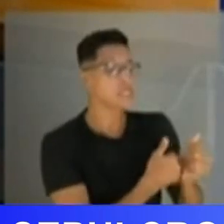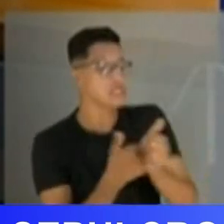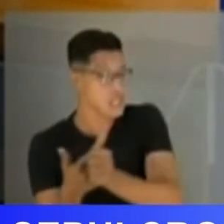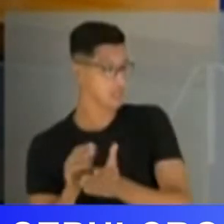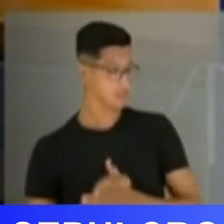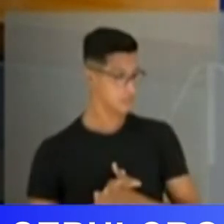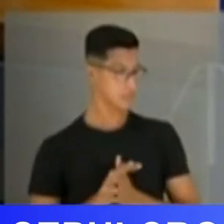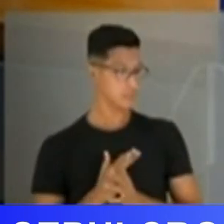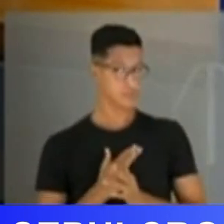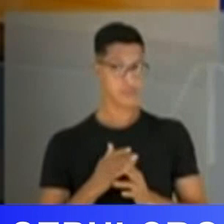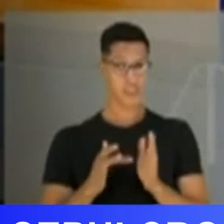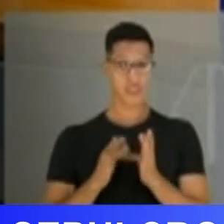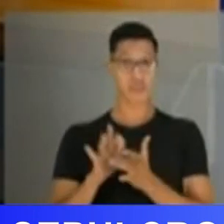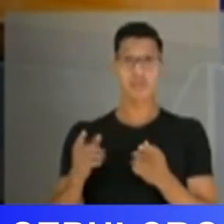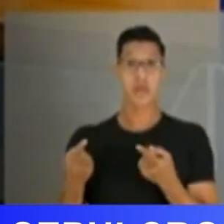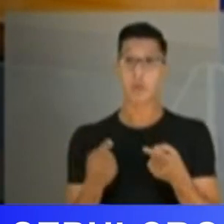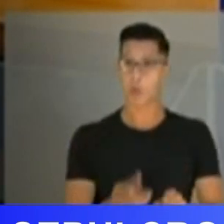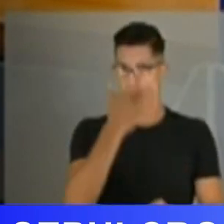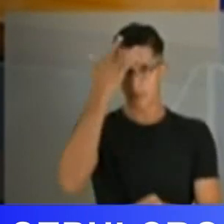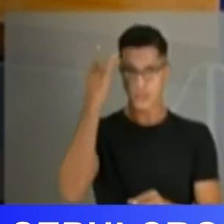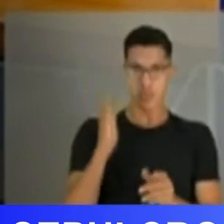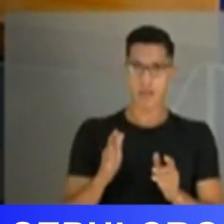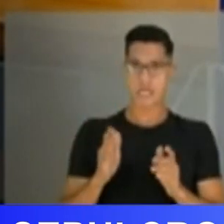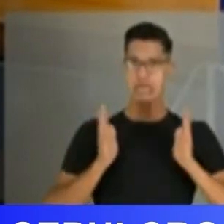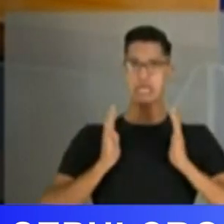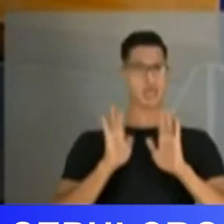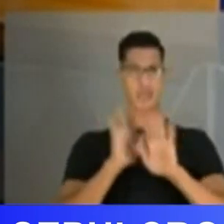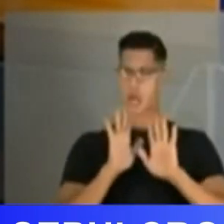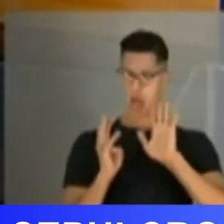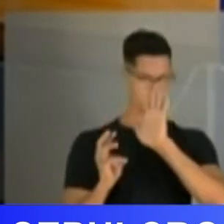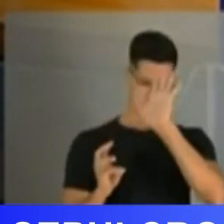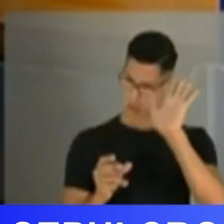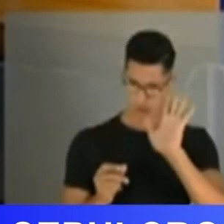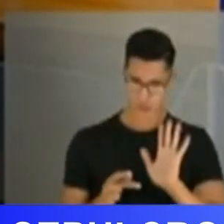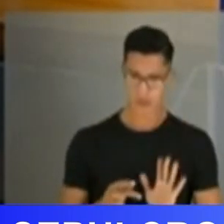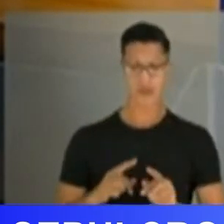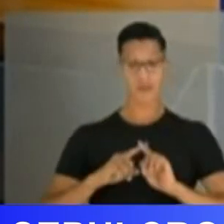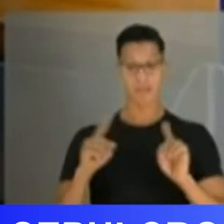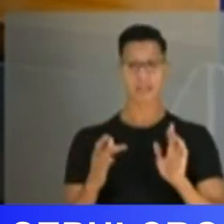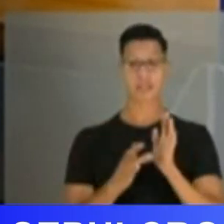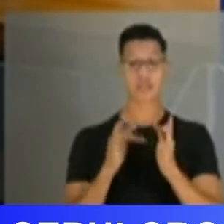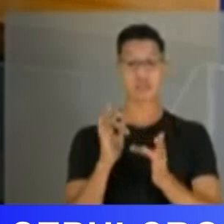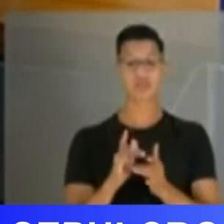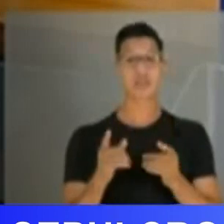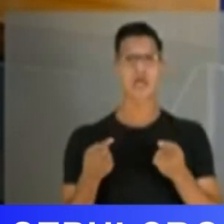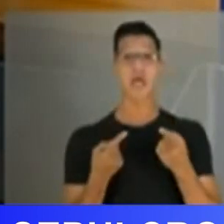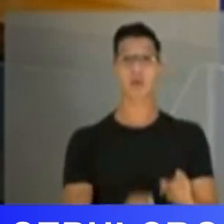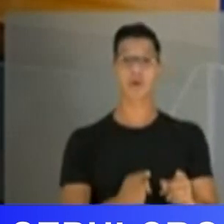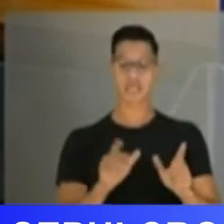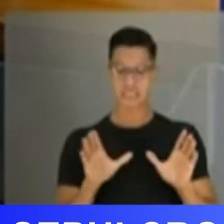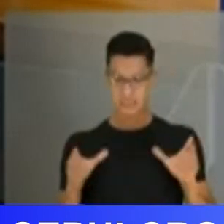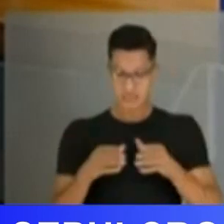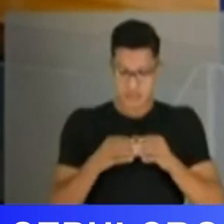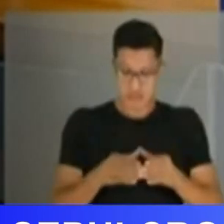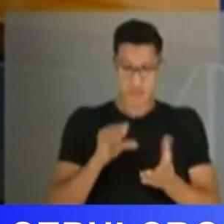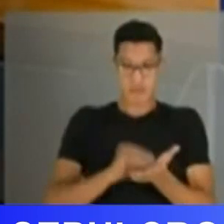É claro que Jesus Cristo não é contra alguém que tem efetivamente algum recurso financeiro, mas Jesus Cristo é contra a